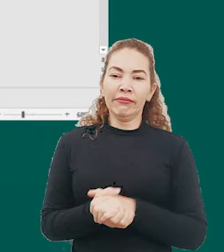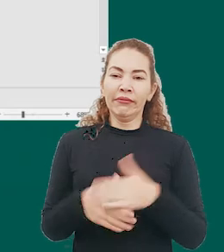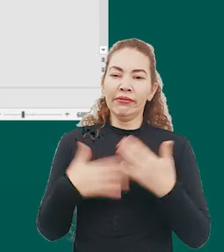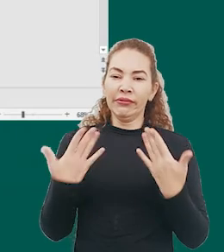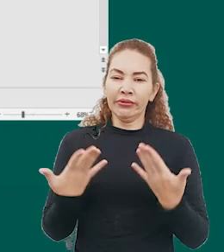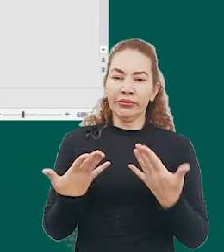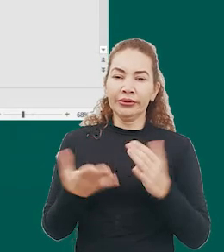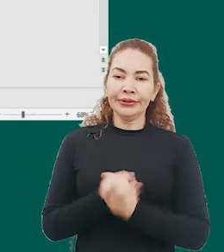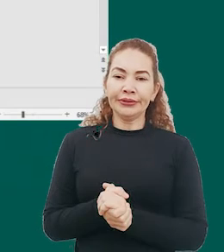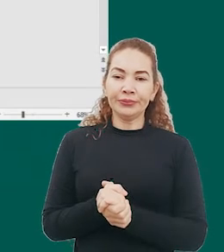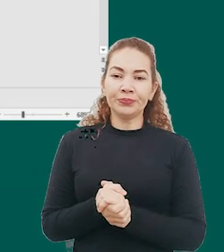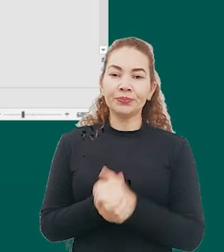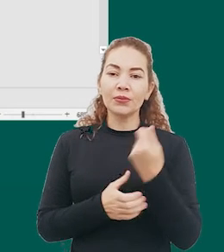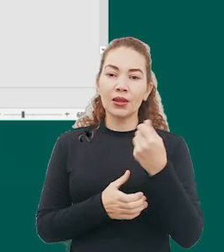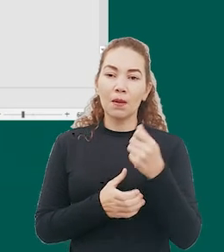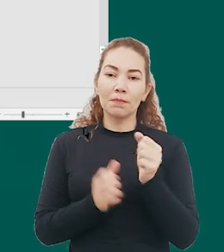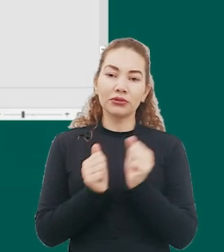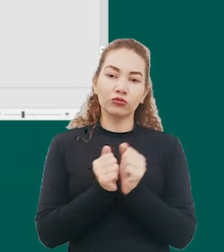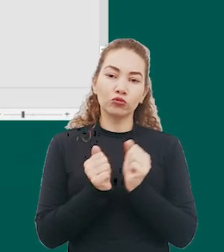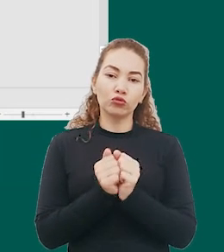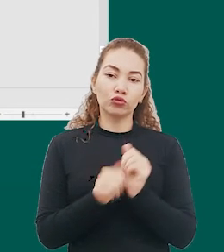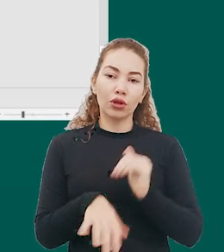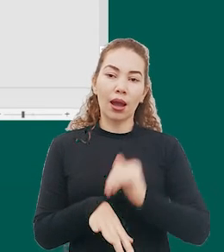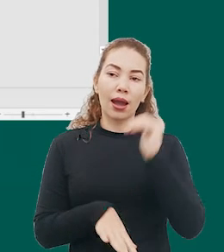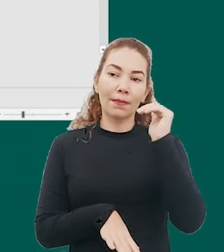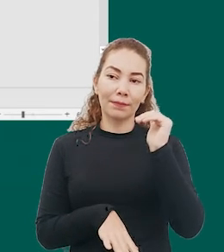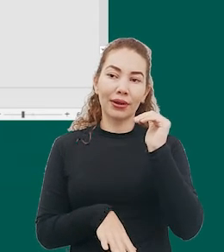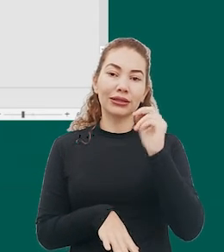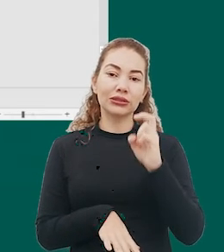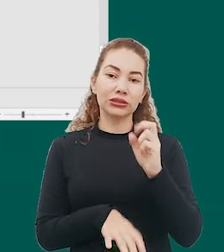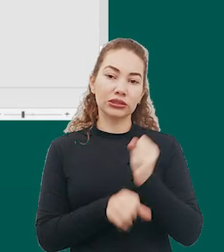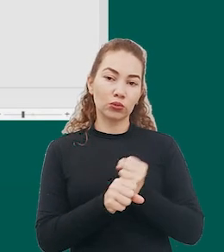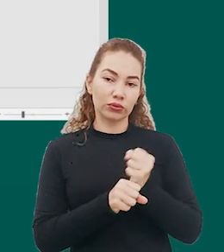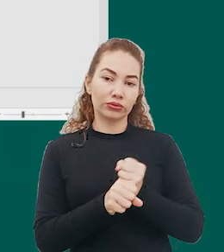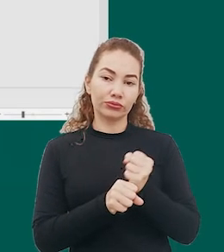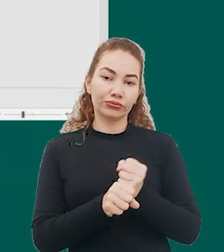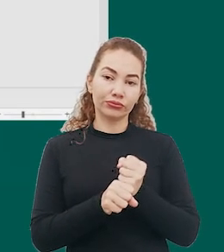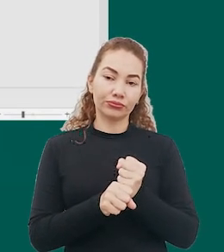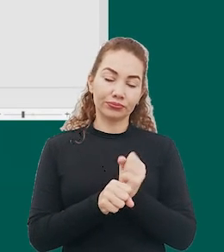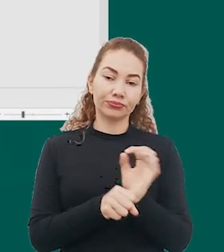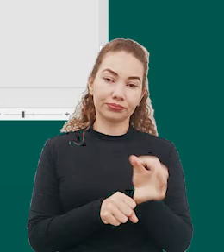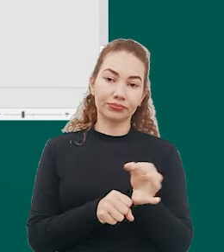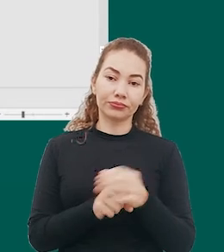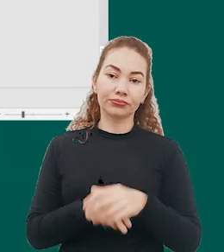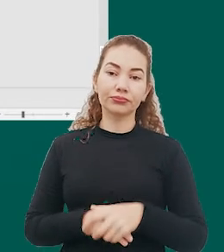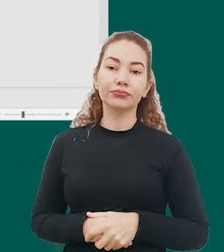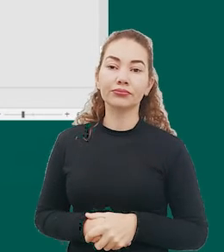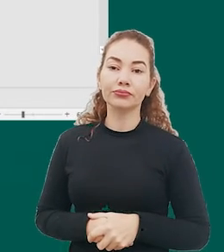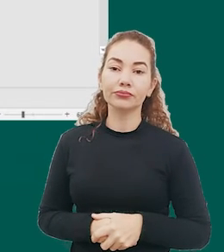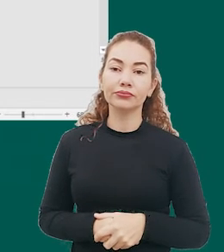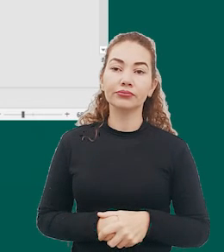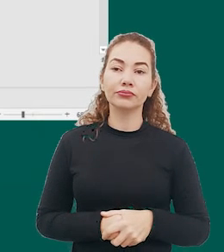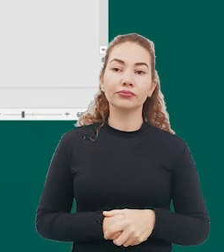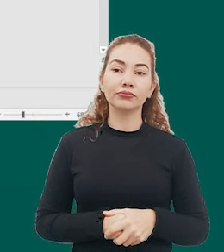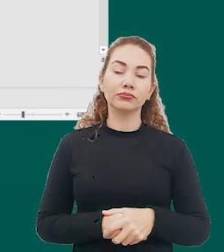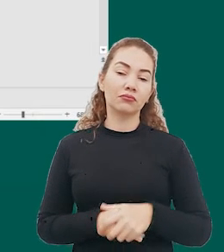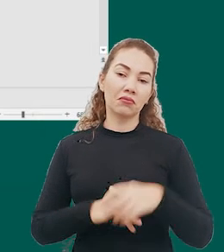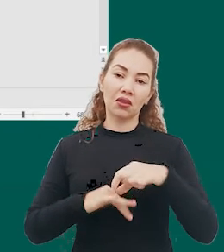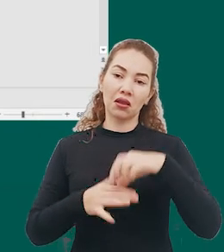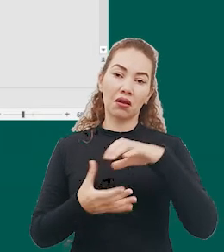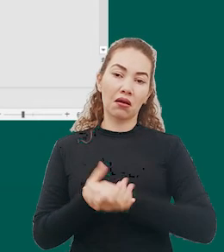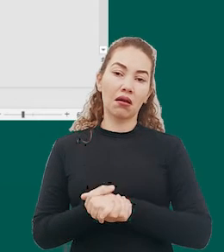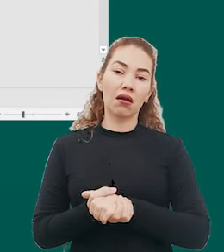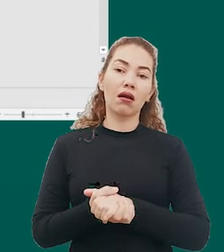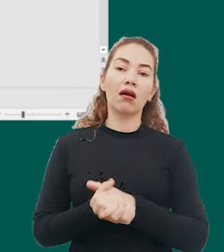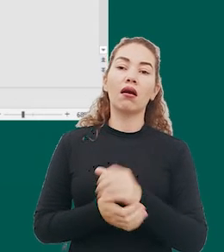então precisam estar juntos há mais de 5 anos, certo? E o cônjuge, os pais,